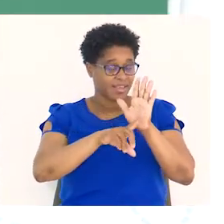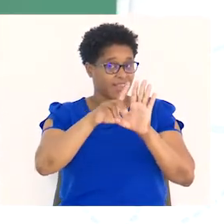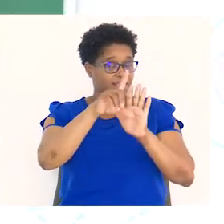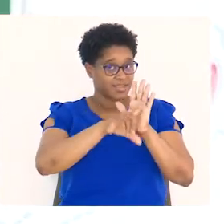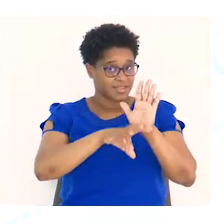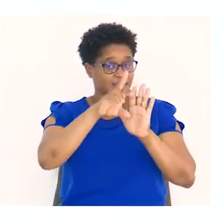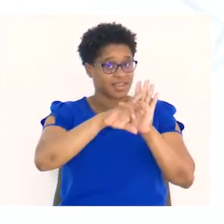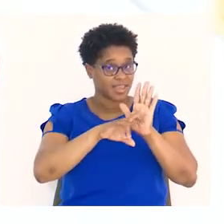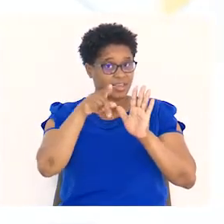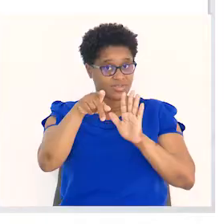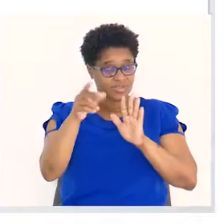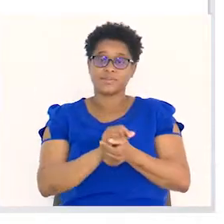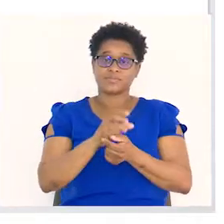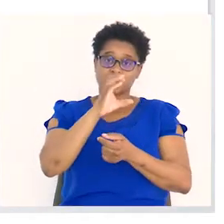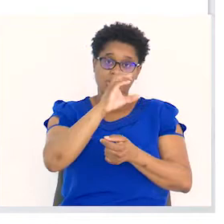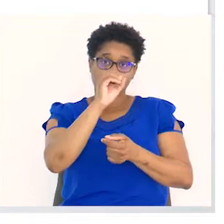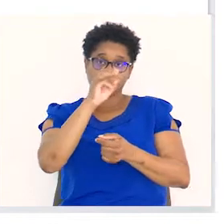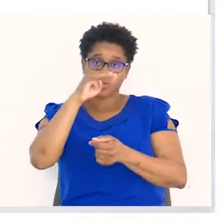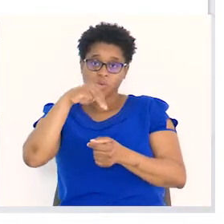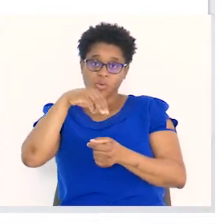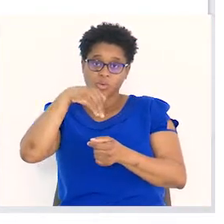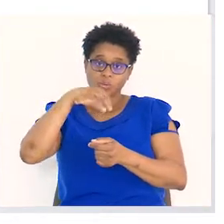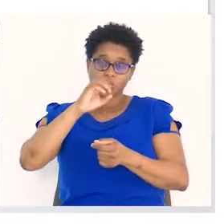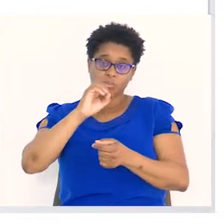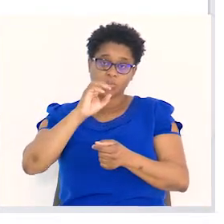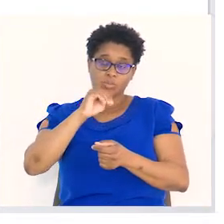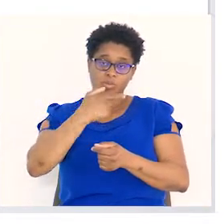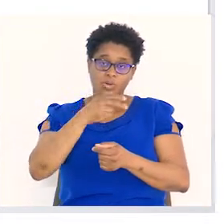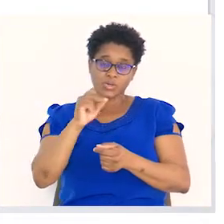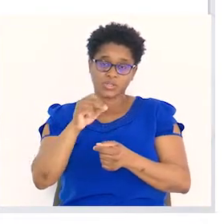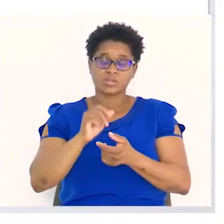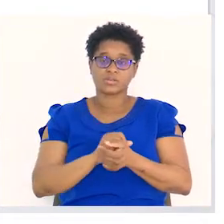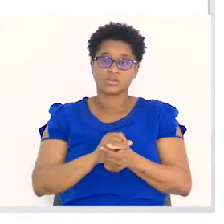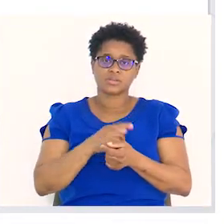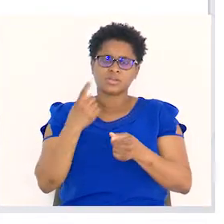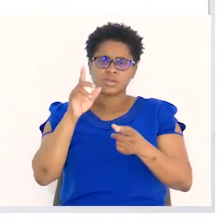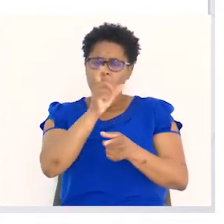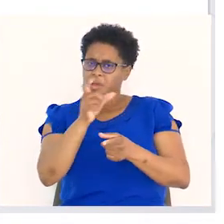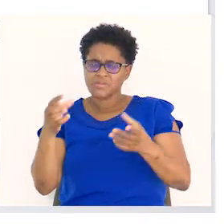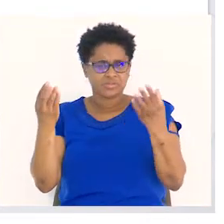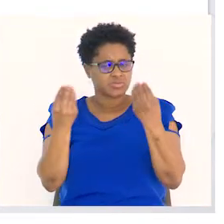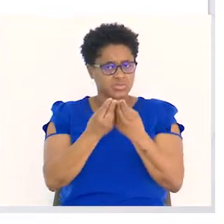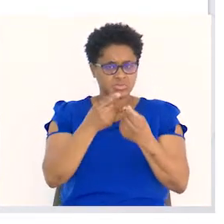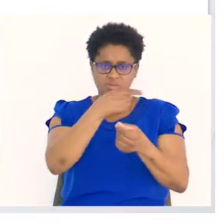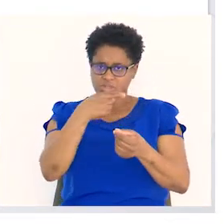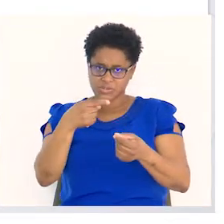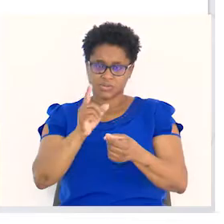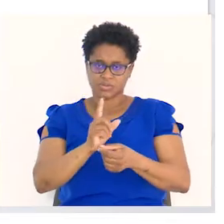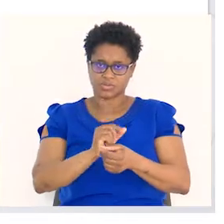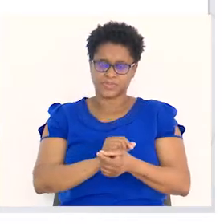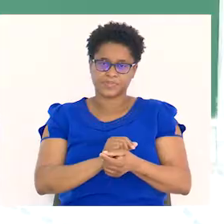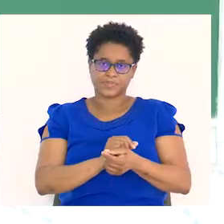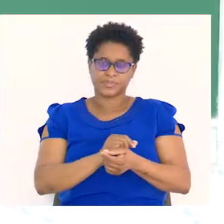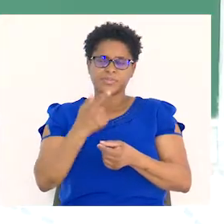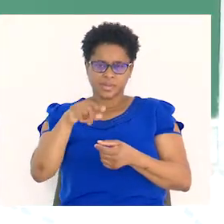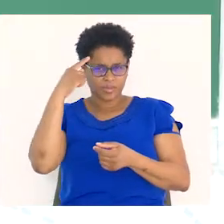Outra regra que tu podes ter. O plural de palavras compostas cujos elementos não estão ligados por